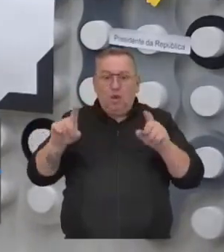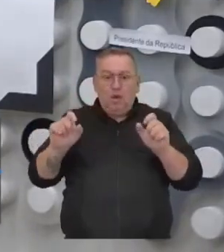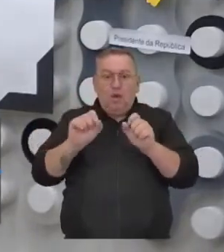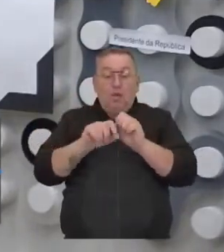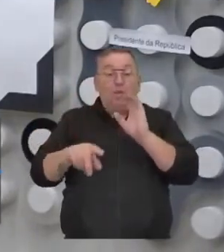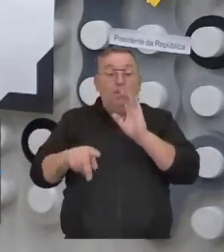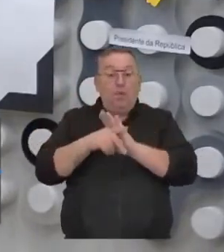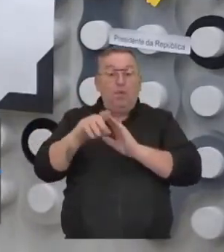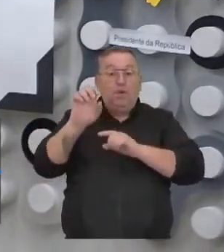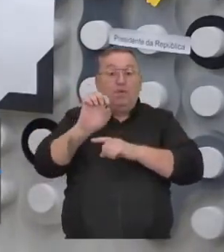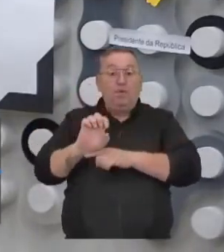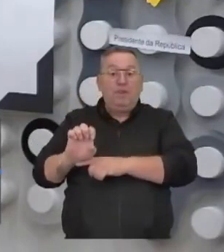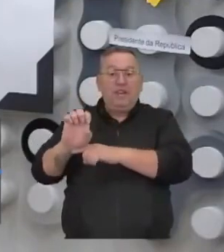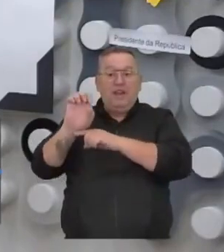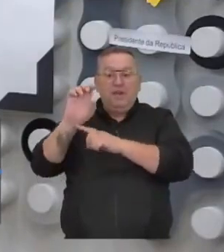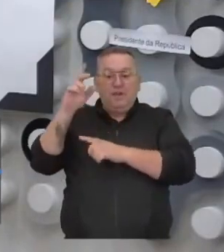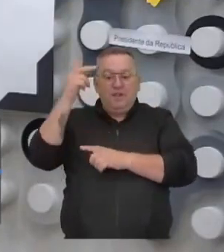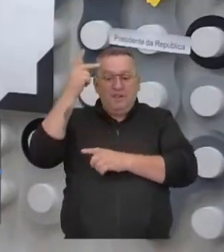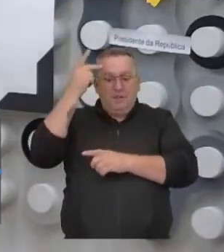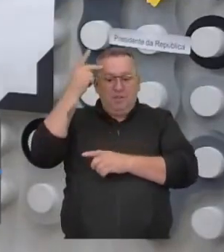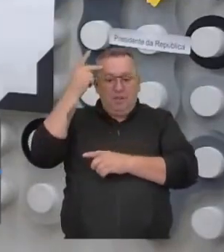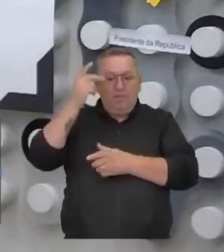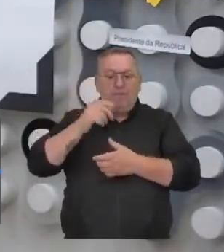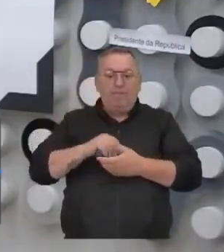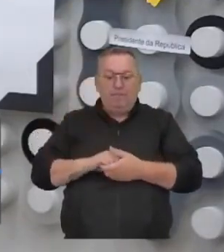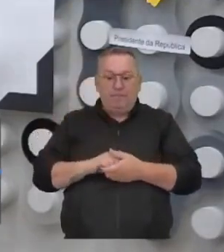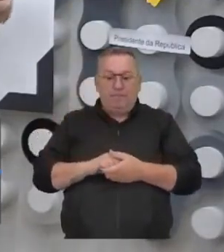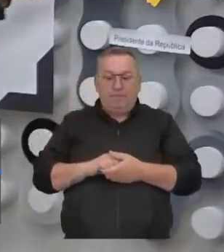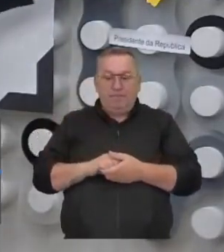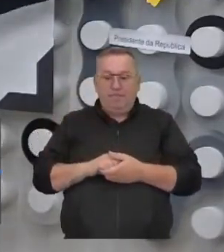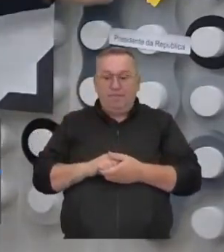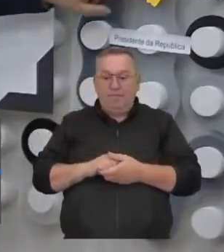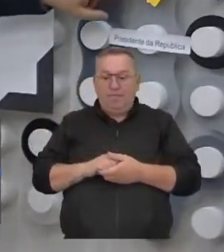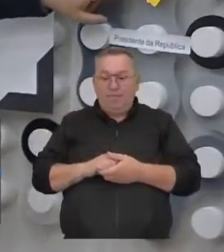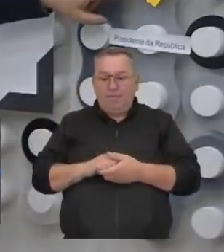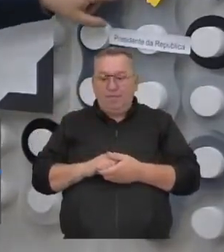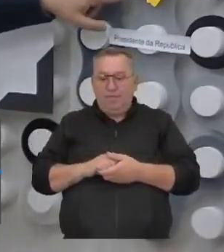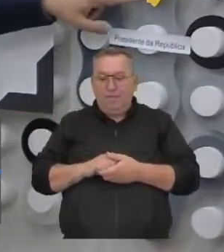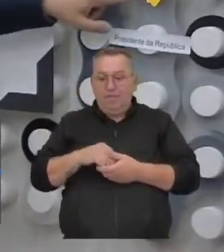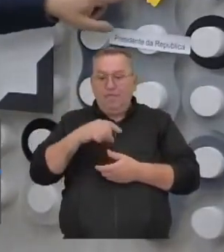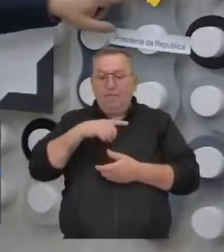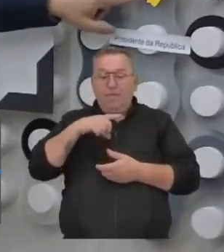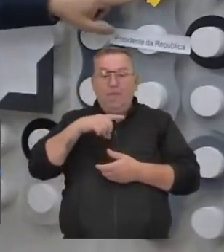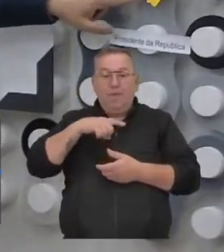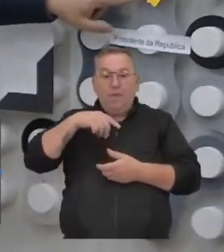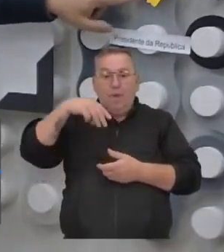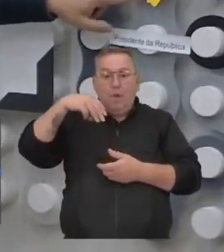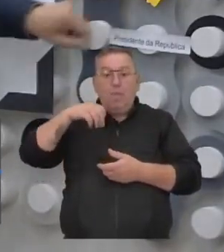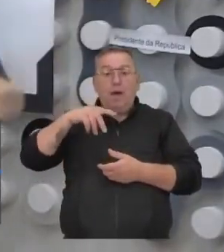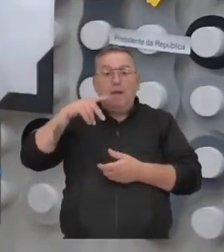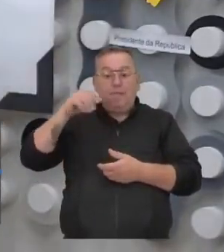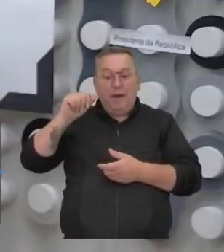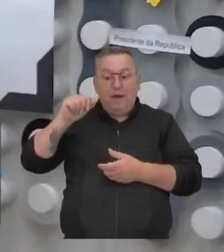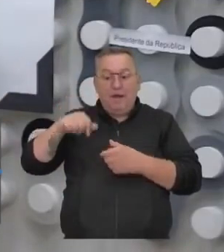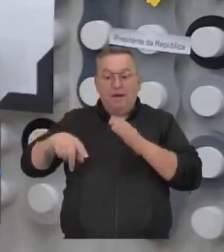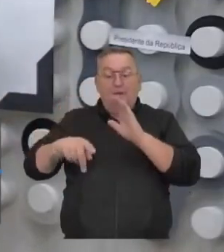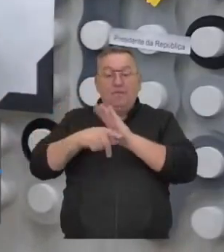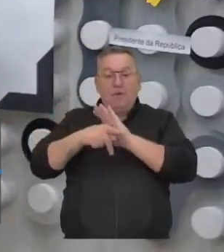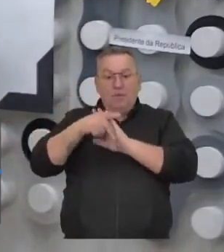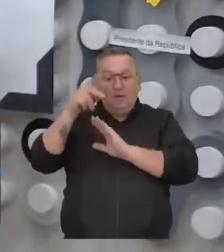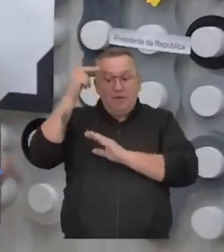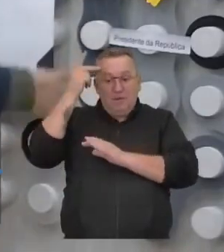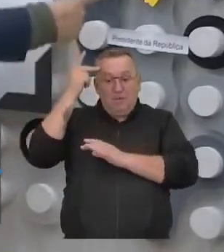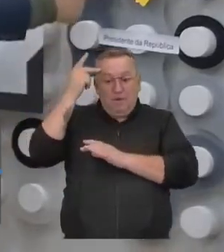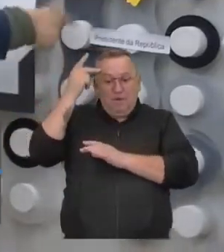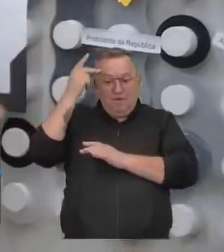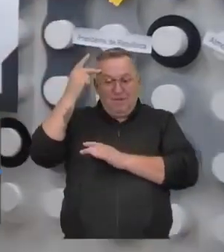do estado de São Paulo, não é isso? Isso. E aí, gente, olha só, aqui eu tenho um mapinha aqui, ó, tá vendo? Do estado de São